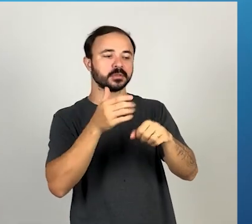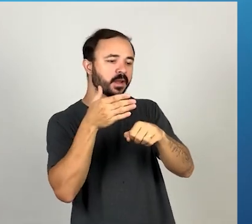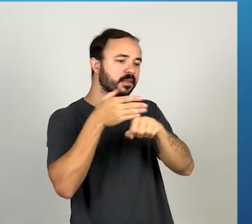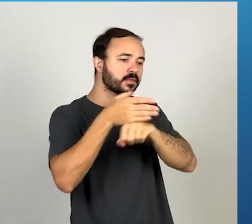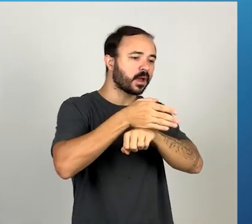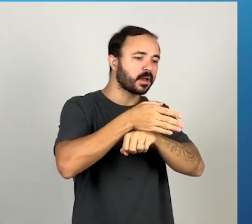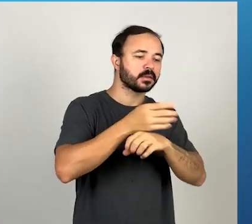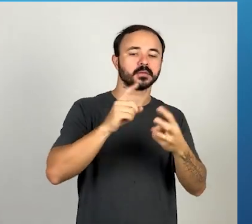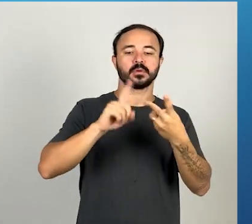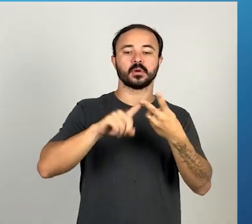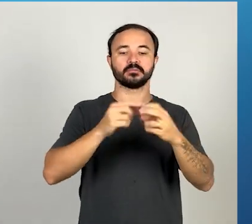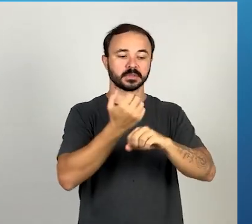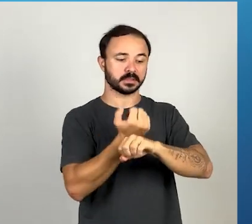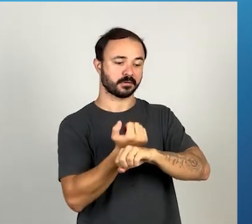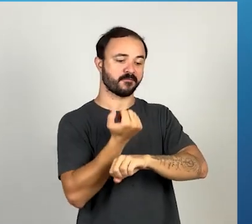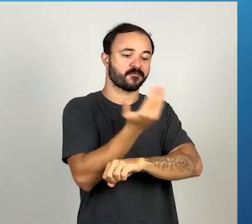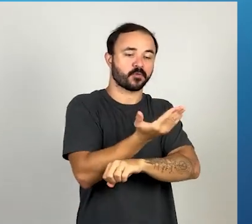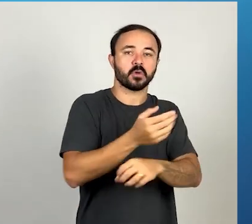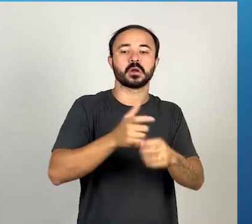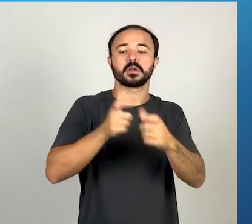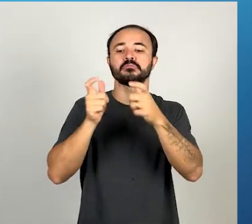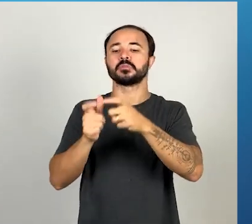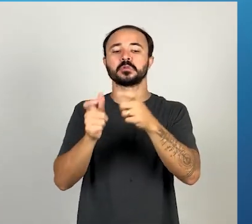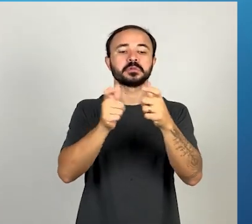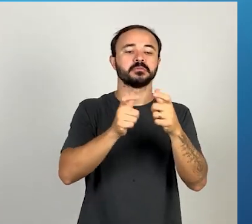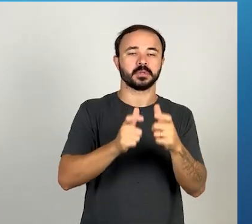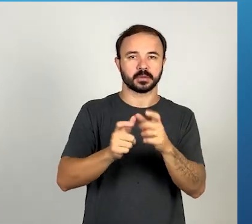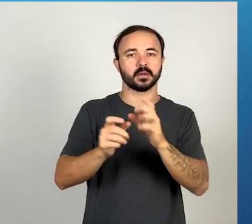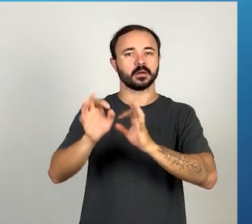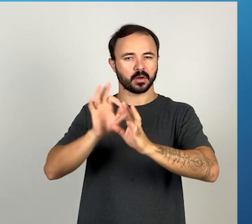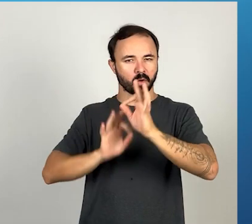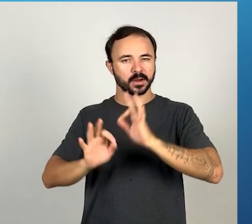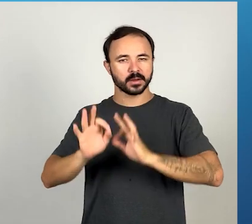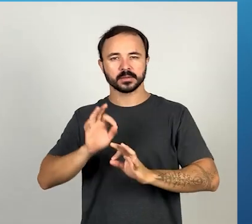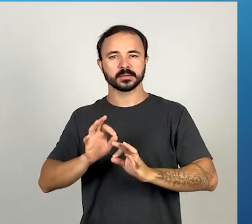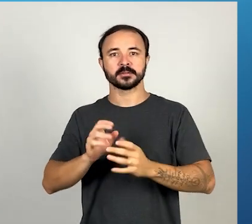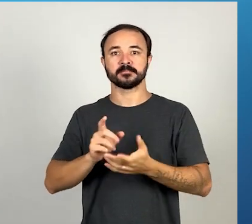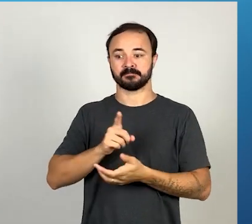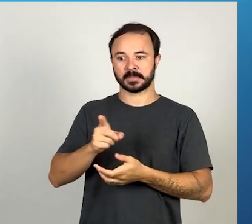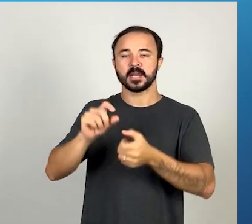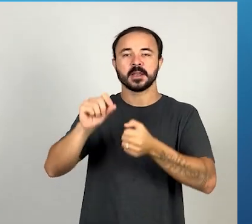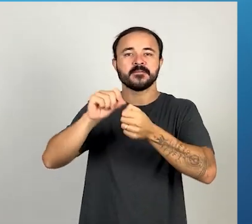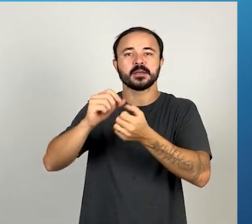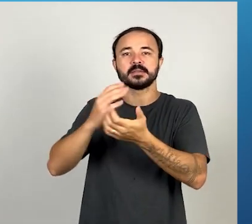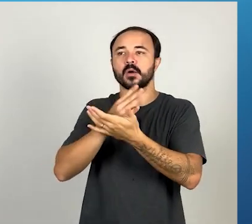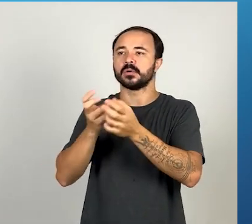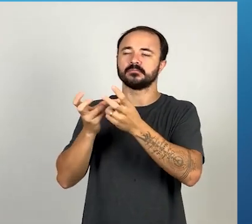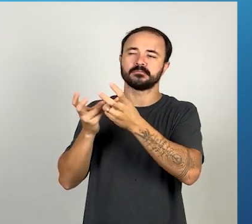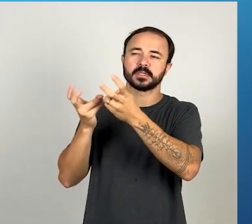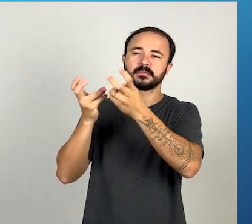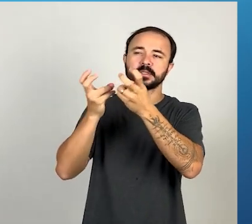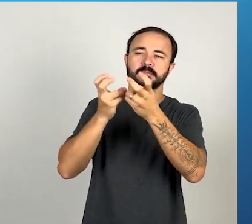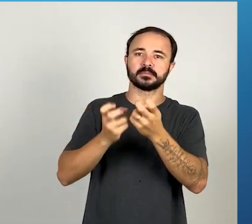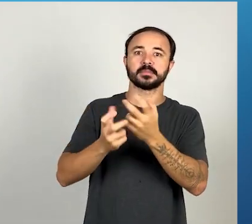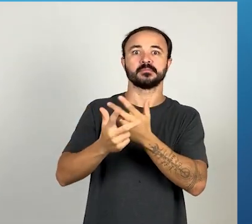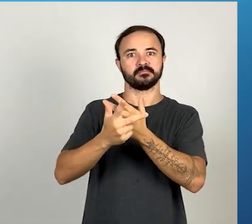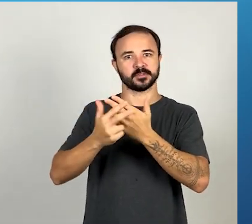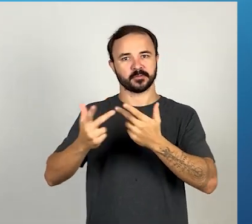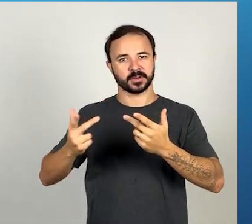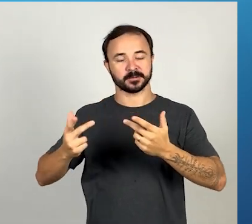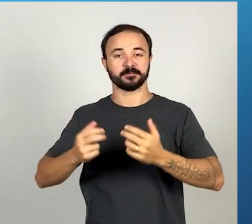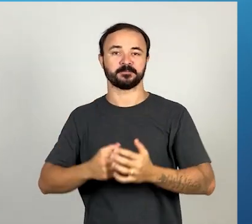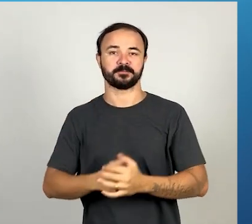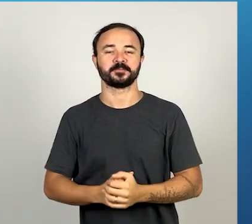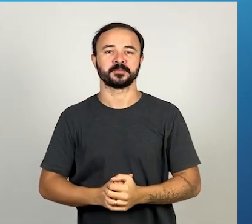saída. Vamos definir também as variáveis que estão sendo observadas naquele ambiente e, através disso, é compilado em linguagem